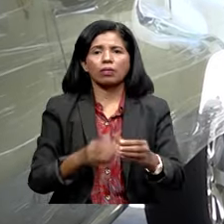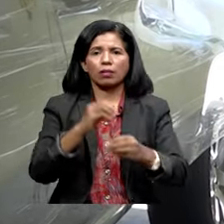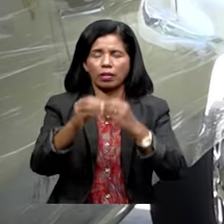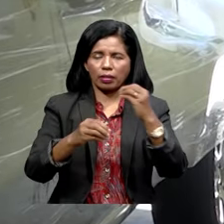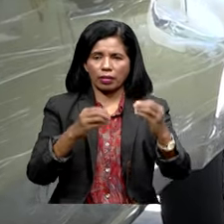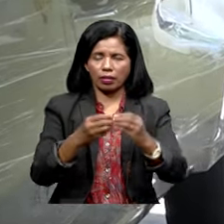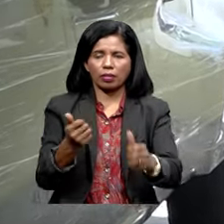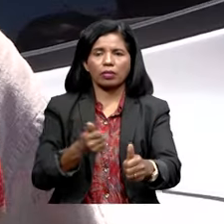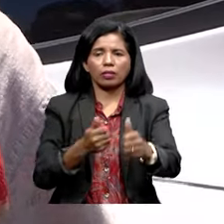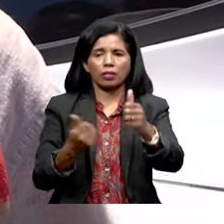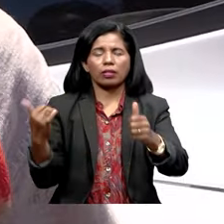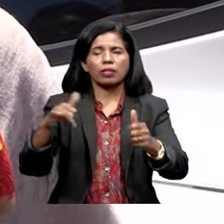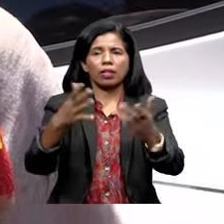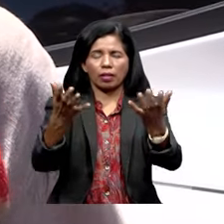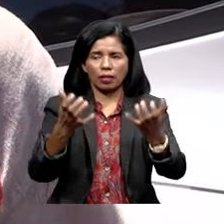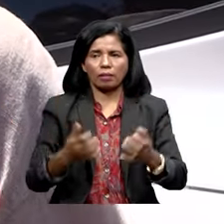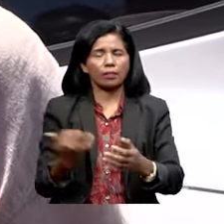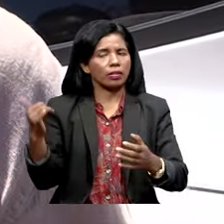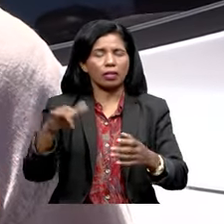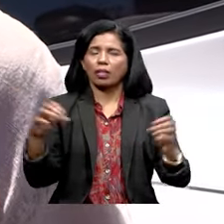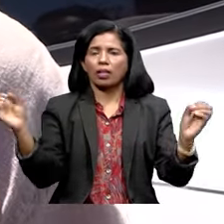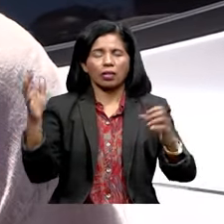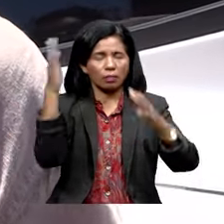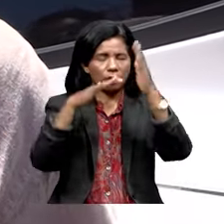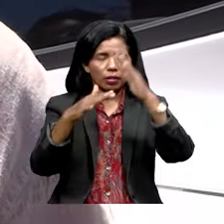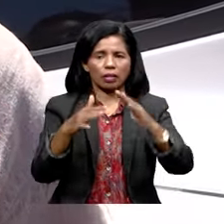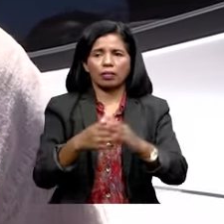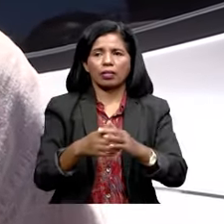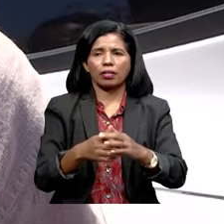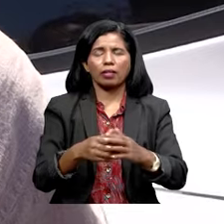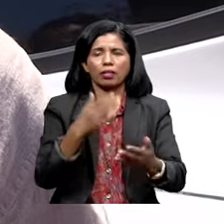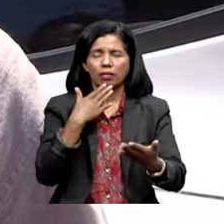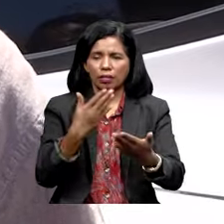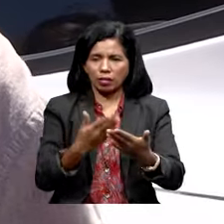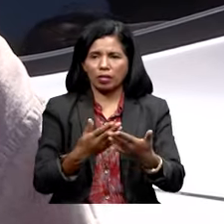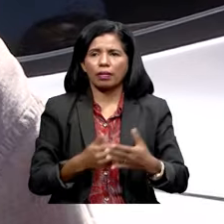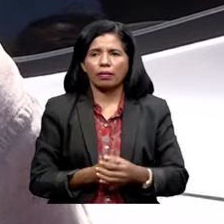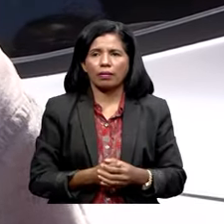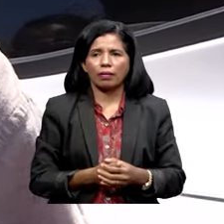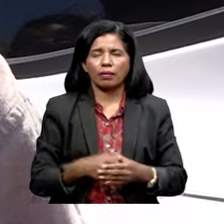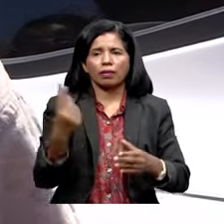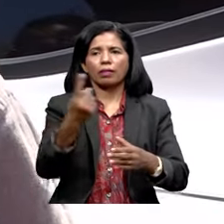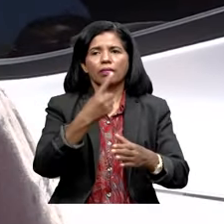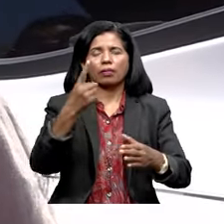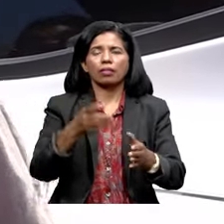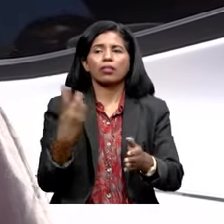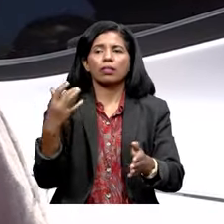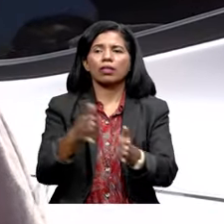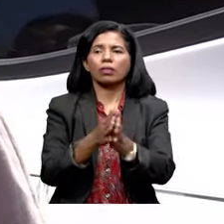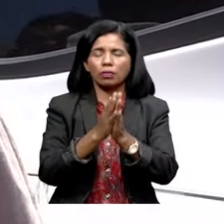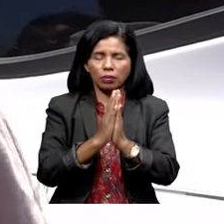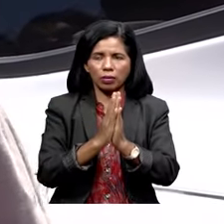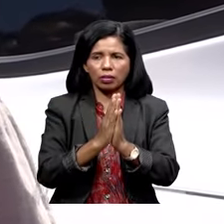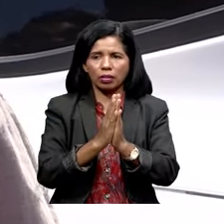na tuir buat de sir akara kira la ia problema sir itenes di akela so sir husret ma ia buat